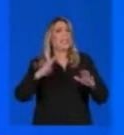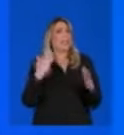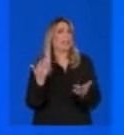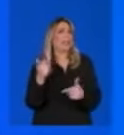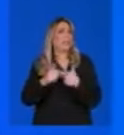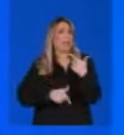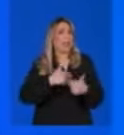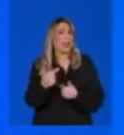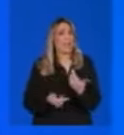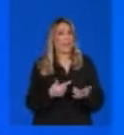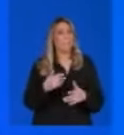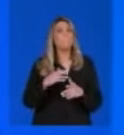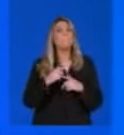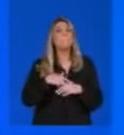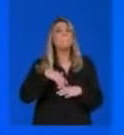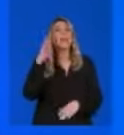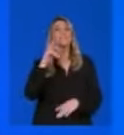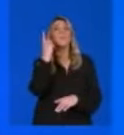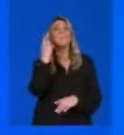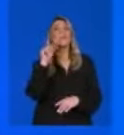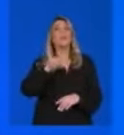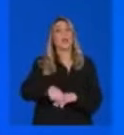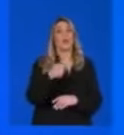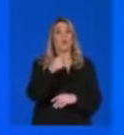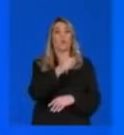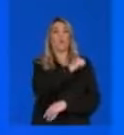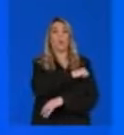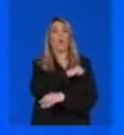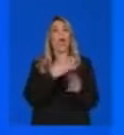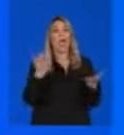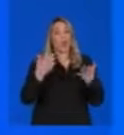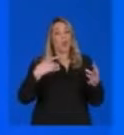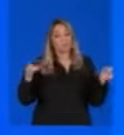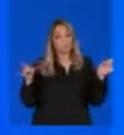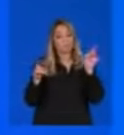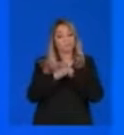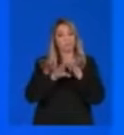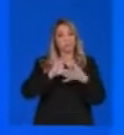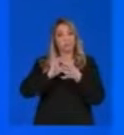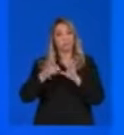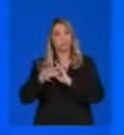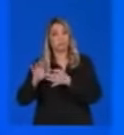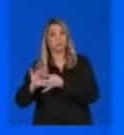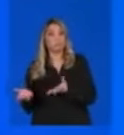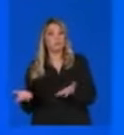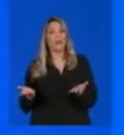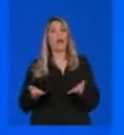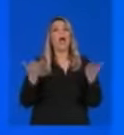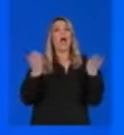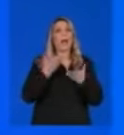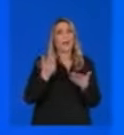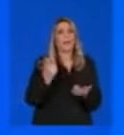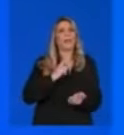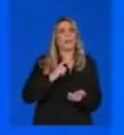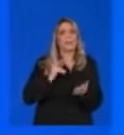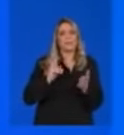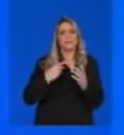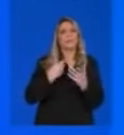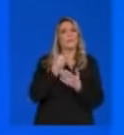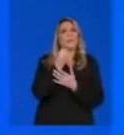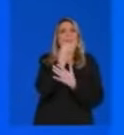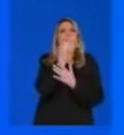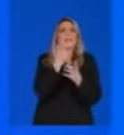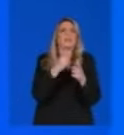mais de 1 Milhão no estado do Rio de Janeiro nós com o término dos Jogos Olímpicos Ainda temos um contingente adicional de desempregados nas nossas